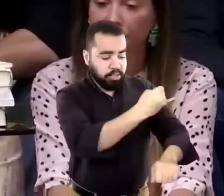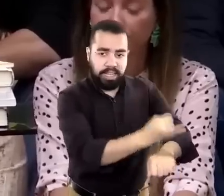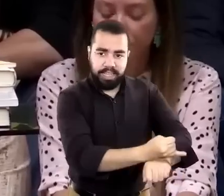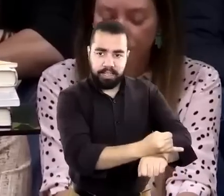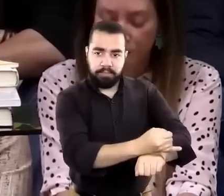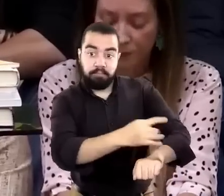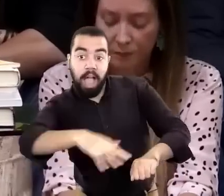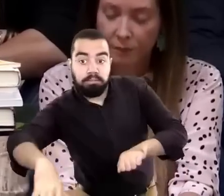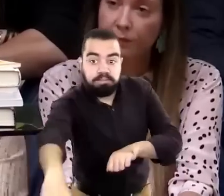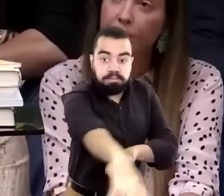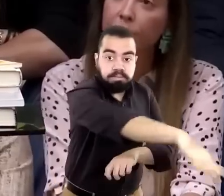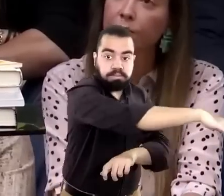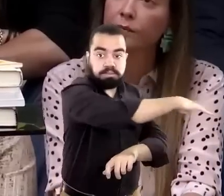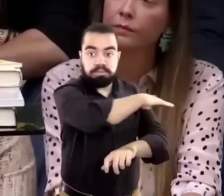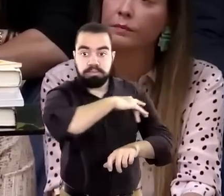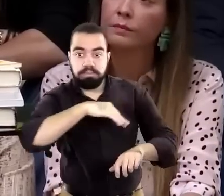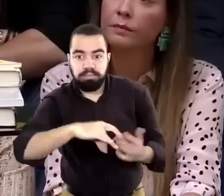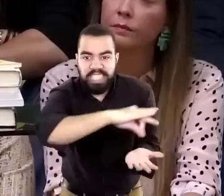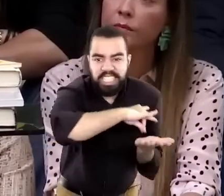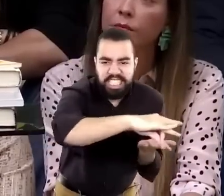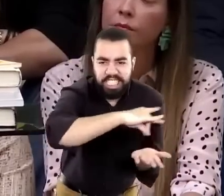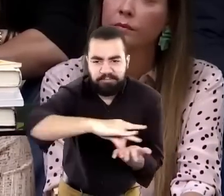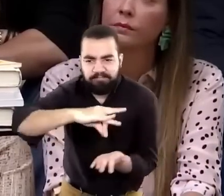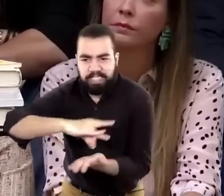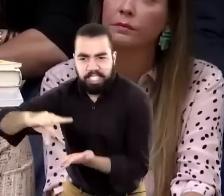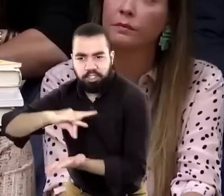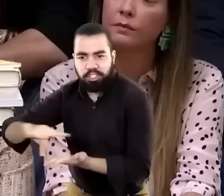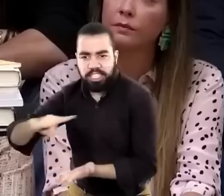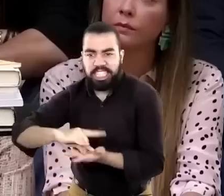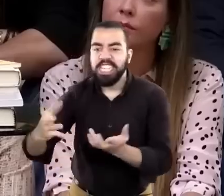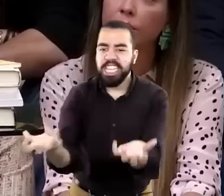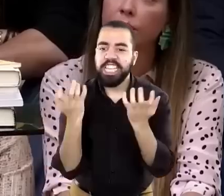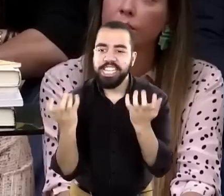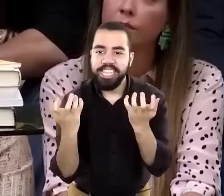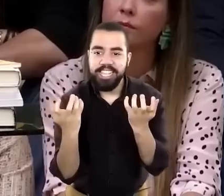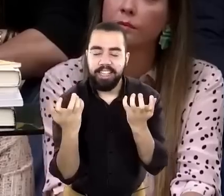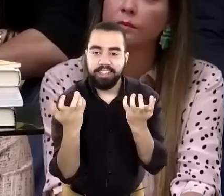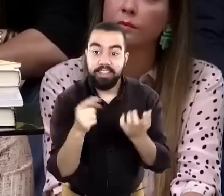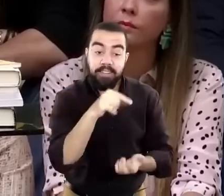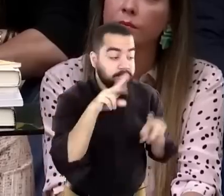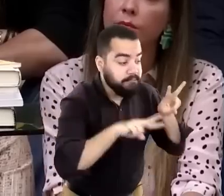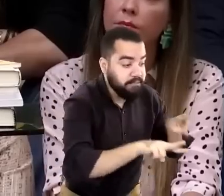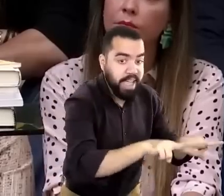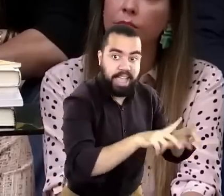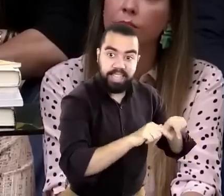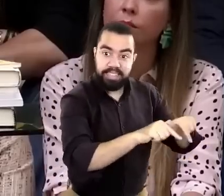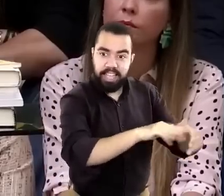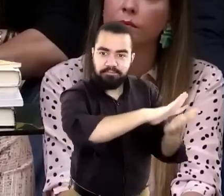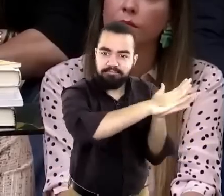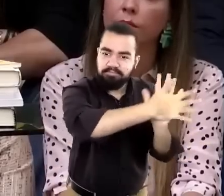vários povos inimigos, que não tinham qualquer interesse que o templo fosse reconstruído, que a cidade fosse